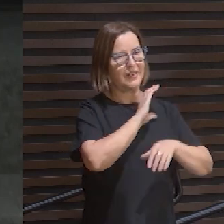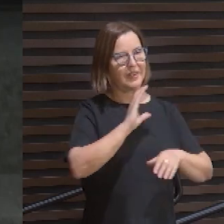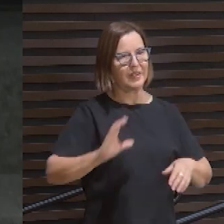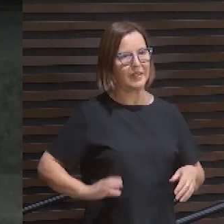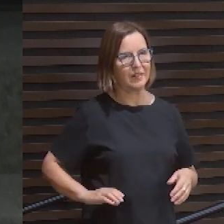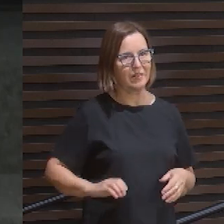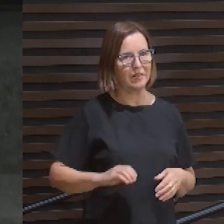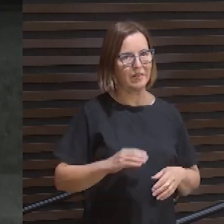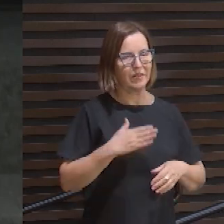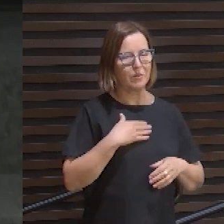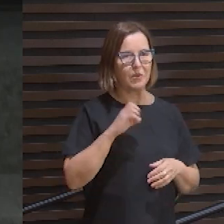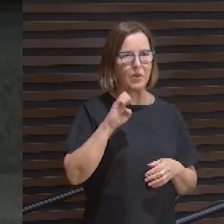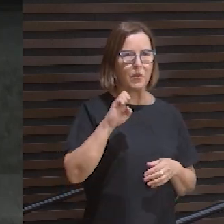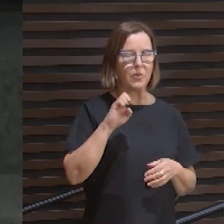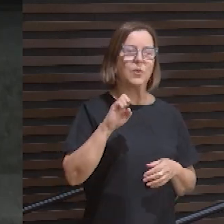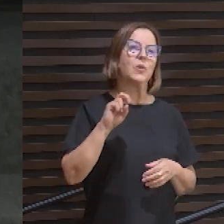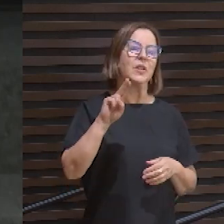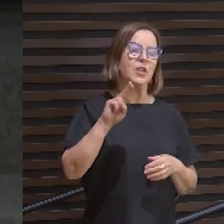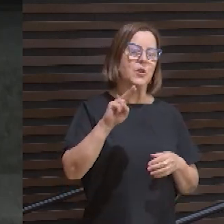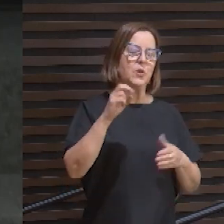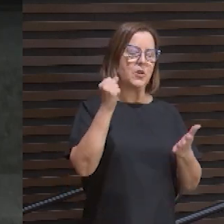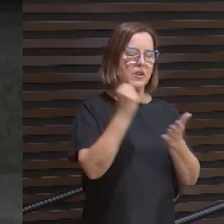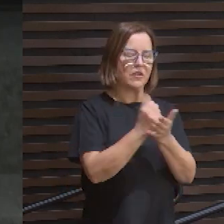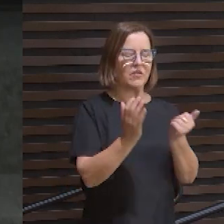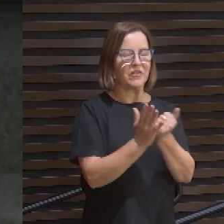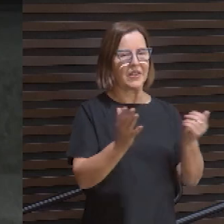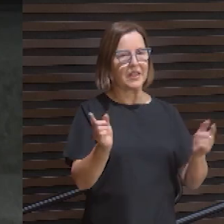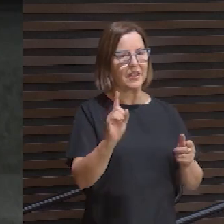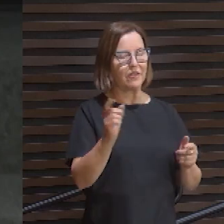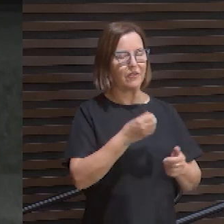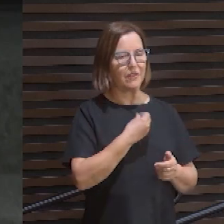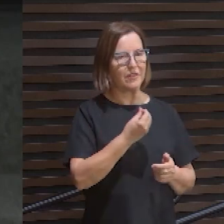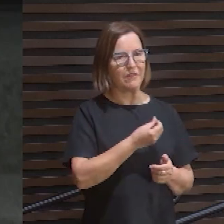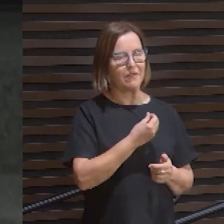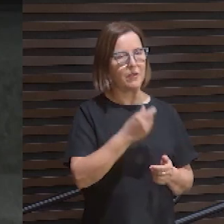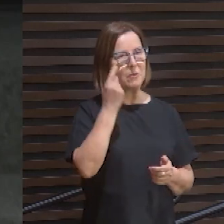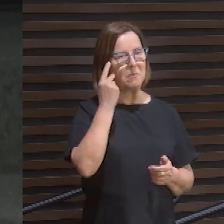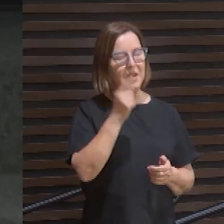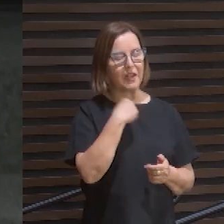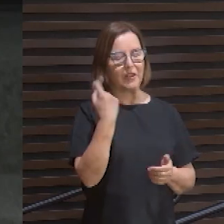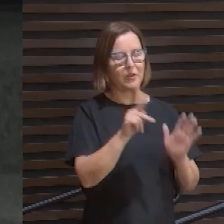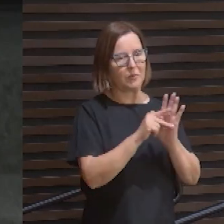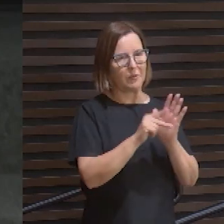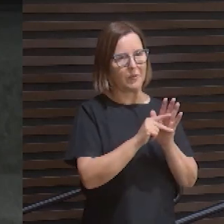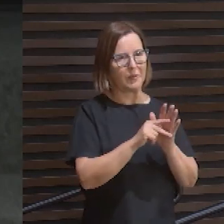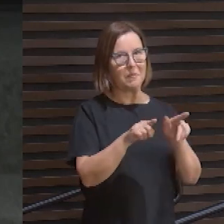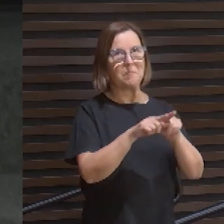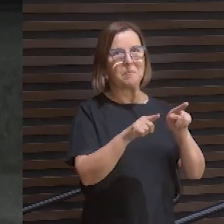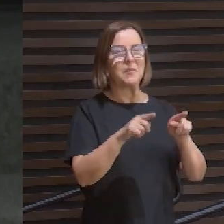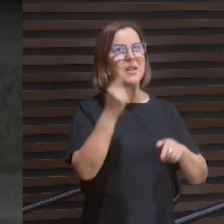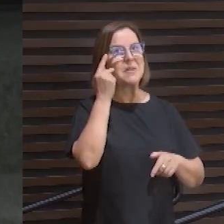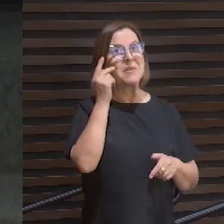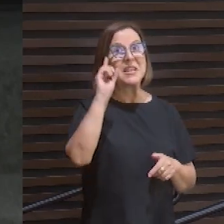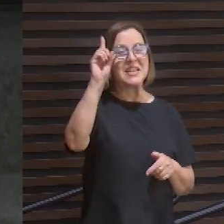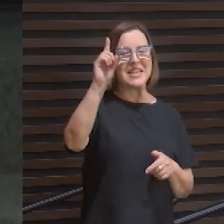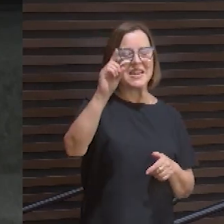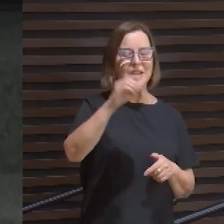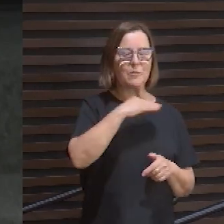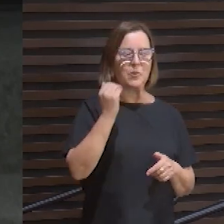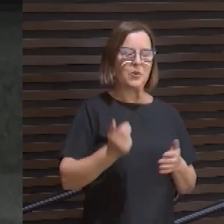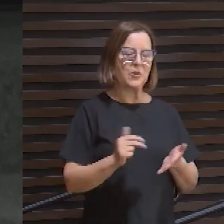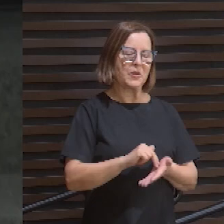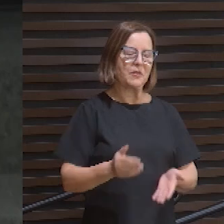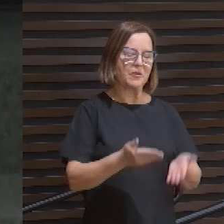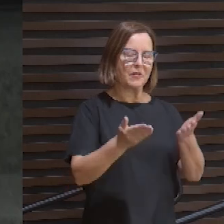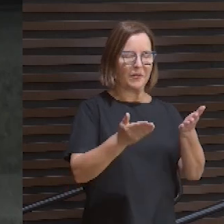vivemos mais para nós mesmos, mas para aquele que morreu e ressuscitou por nós. A